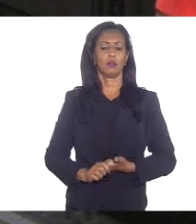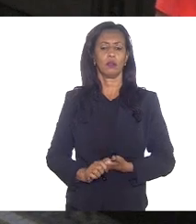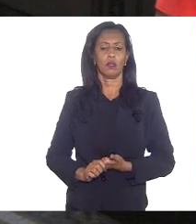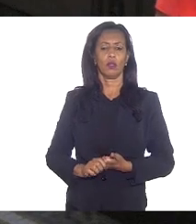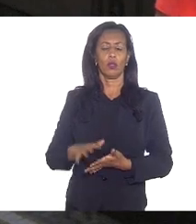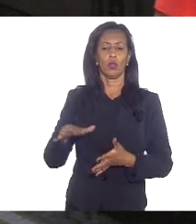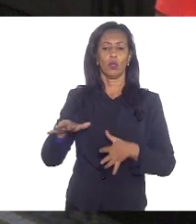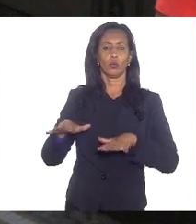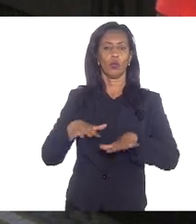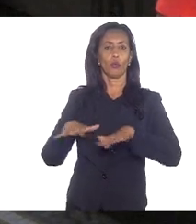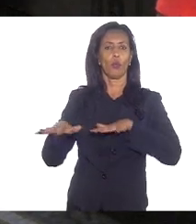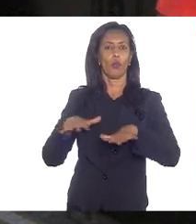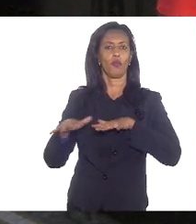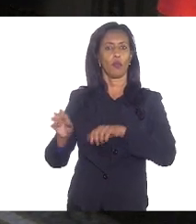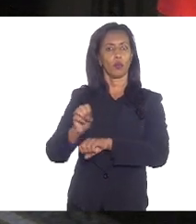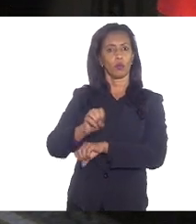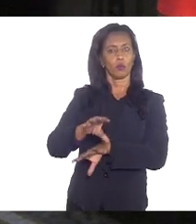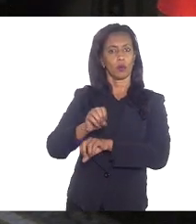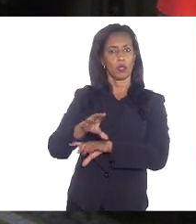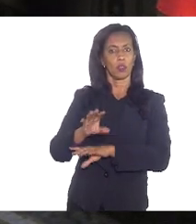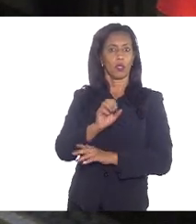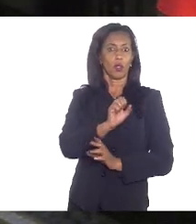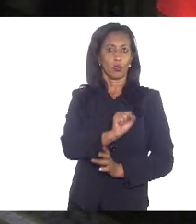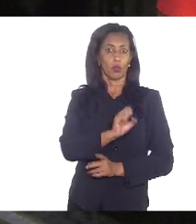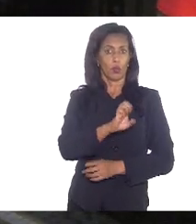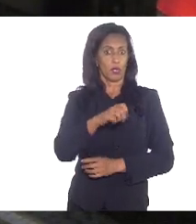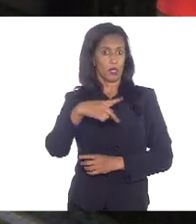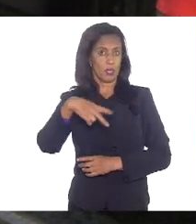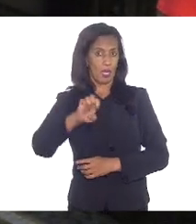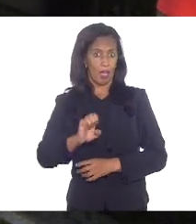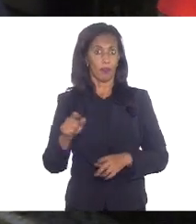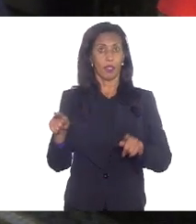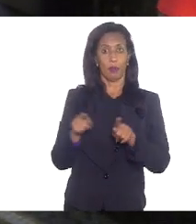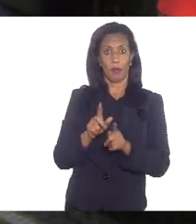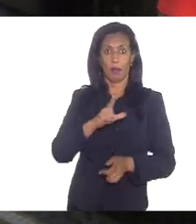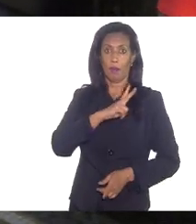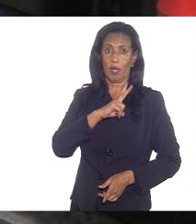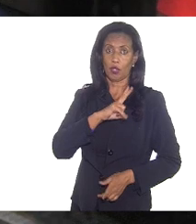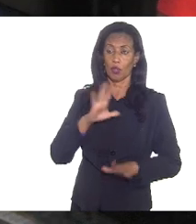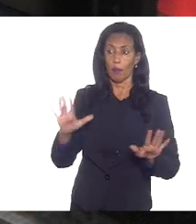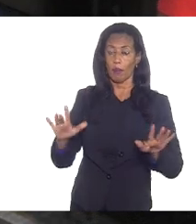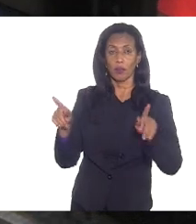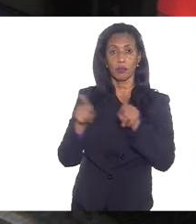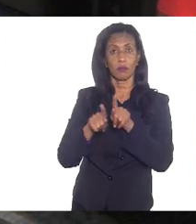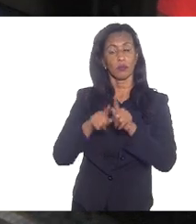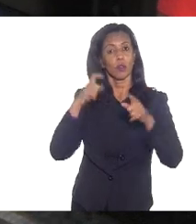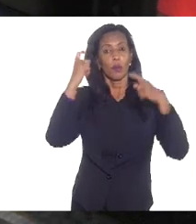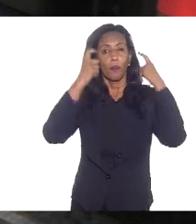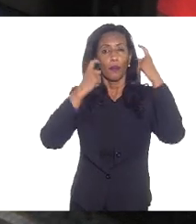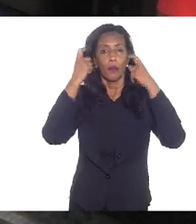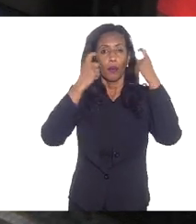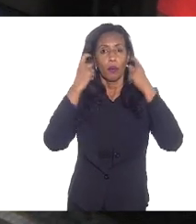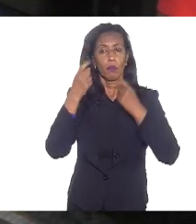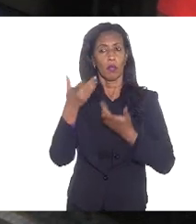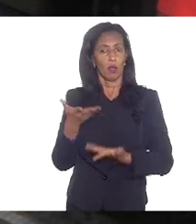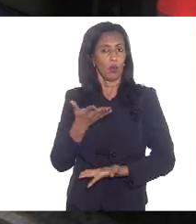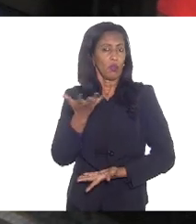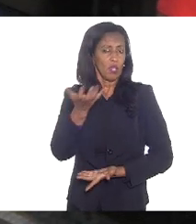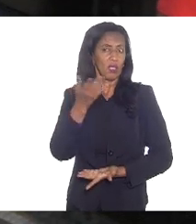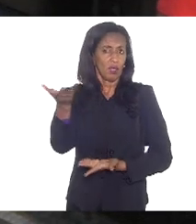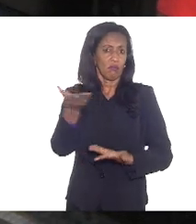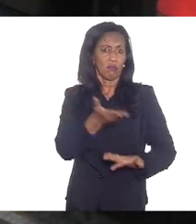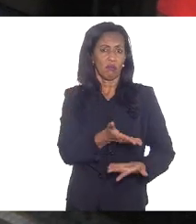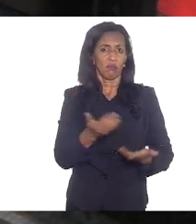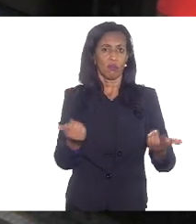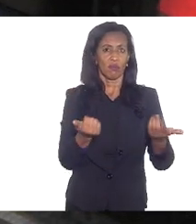do movimento dos profissionais da educação, do CEP em particular. Entretanto, Eu tenho uma preocupação que eu queria que Vossa Excelência levasse em